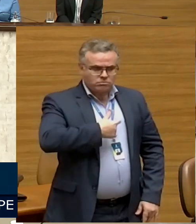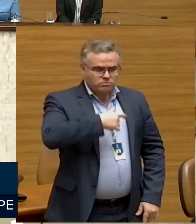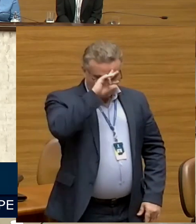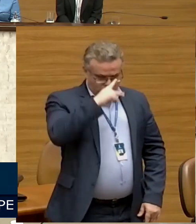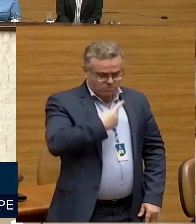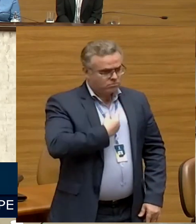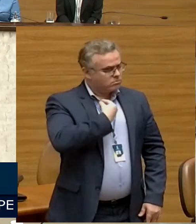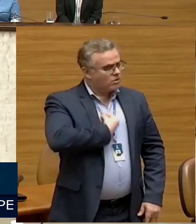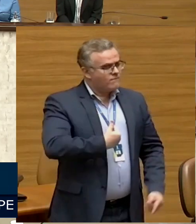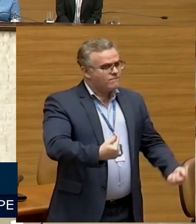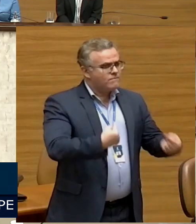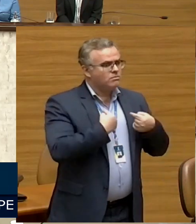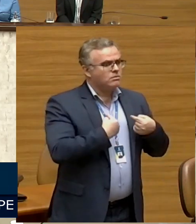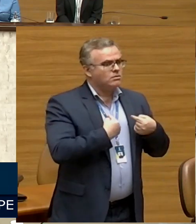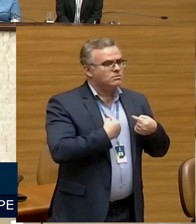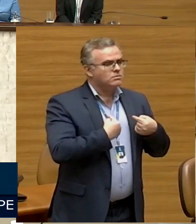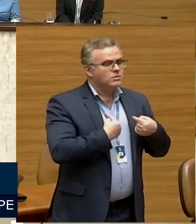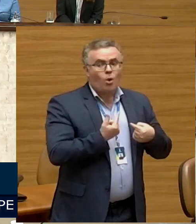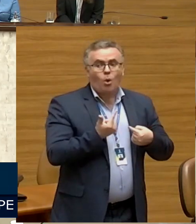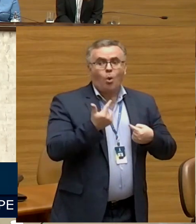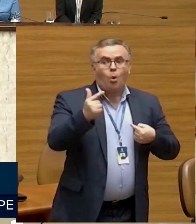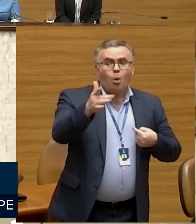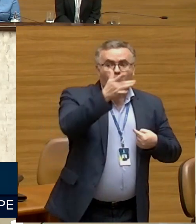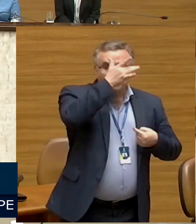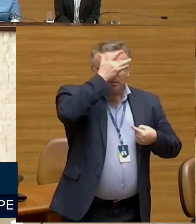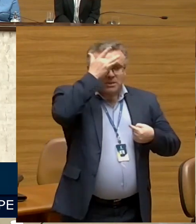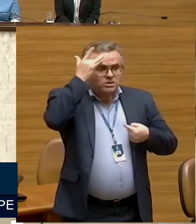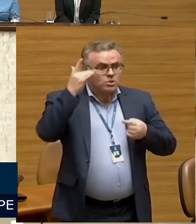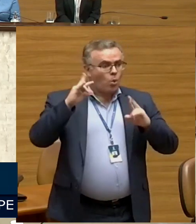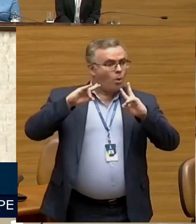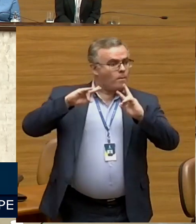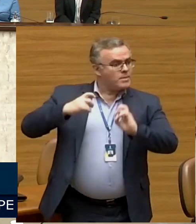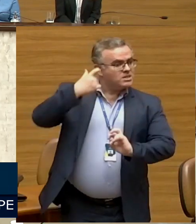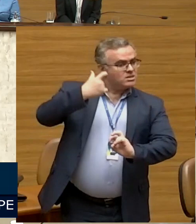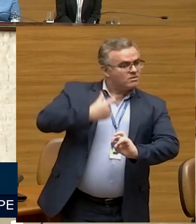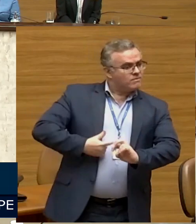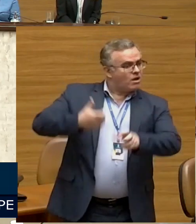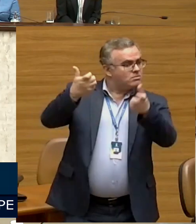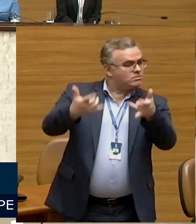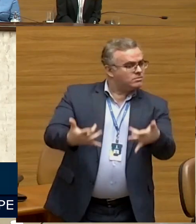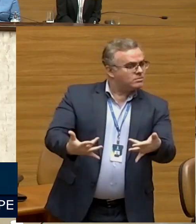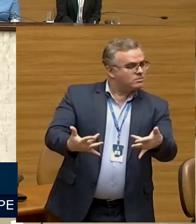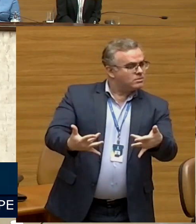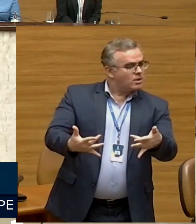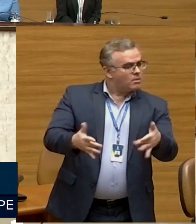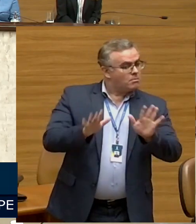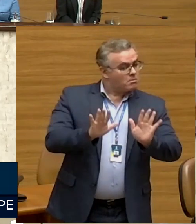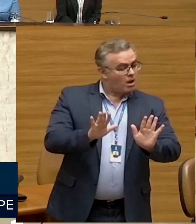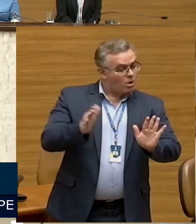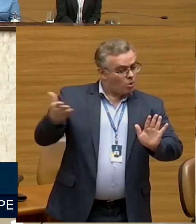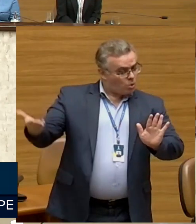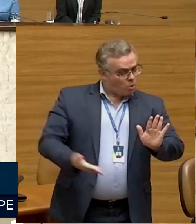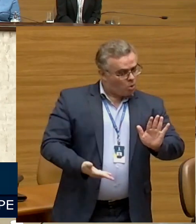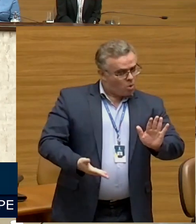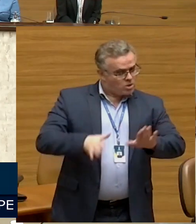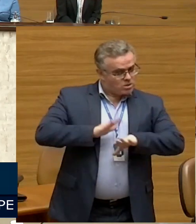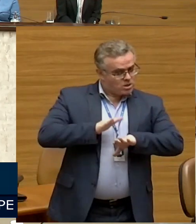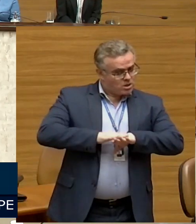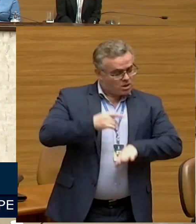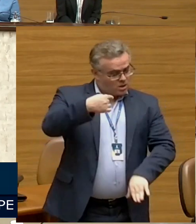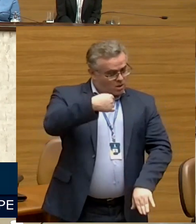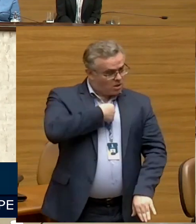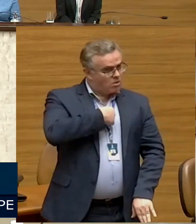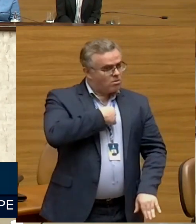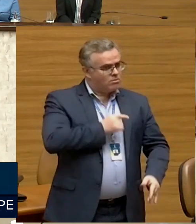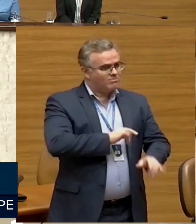pessoas falavam sobre nós, estudavam sobre nós. Hoje, nós temos a oportunidade de